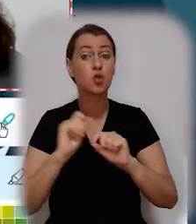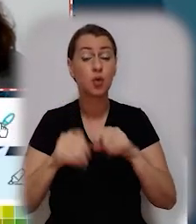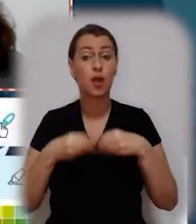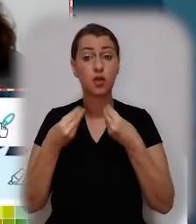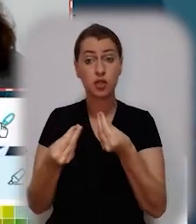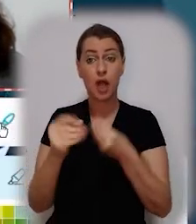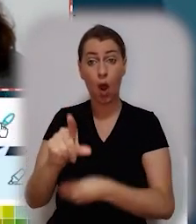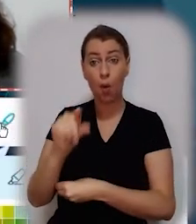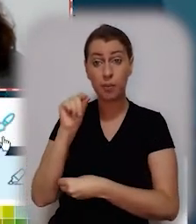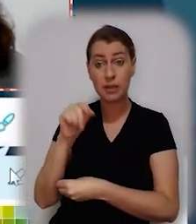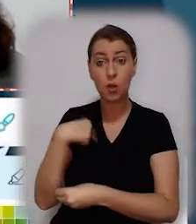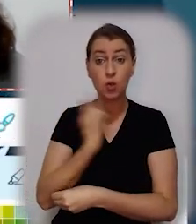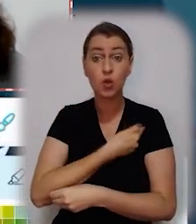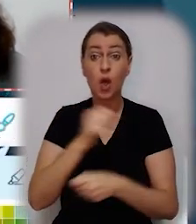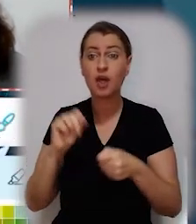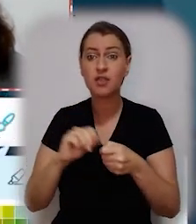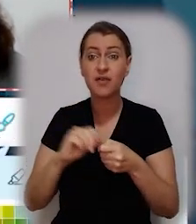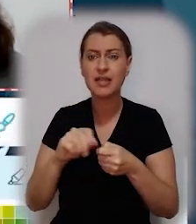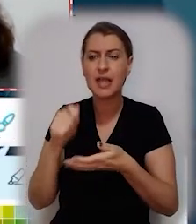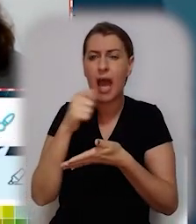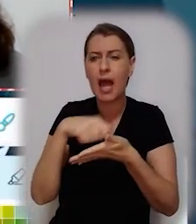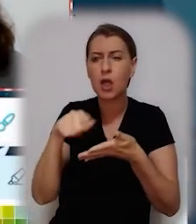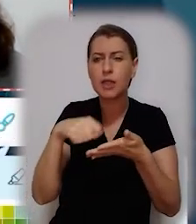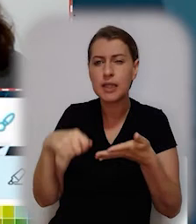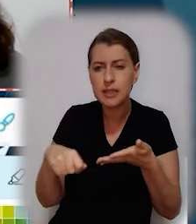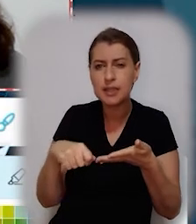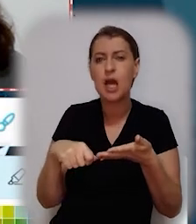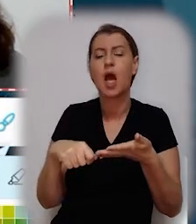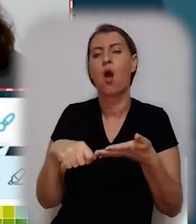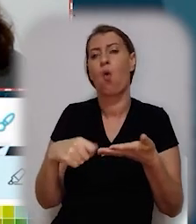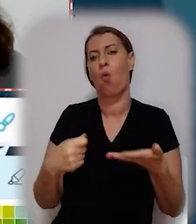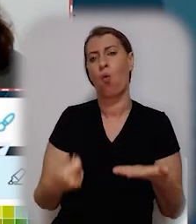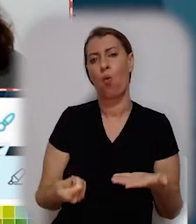essa opção de a gente fazer anotações,